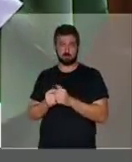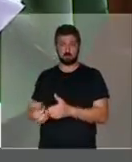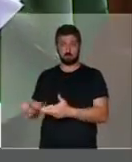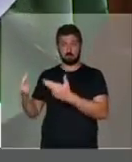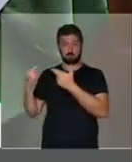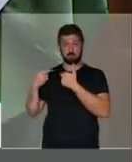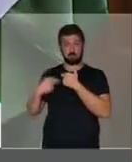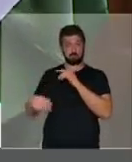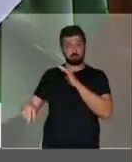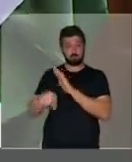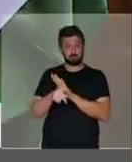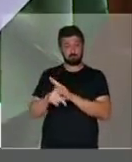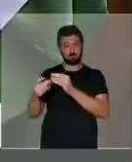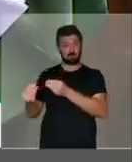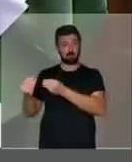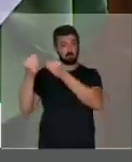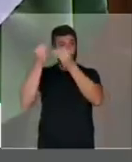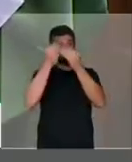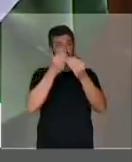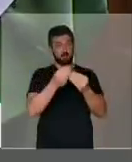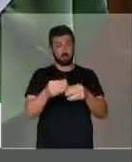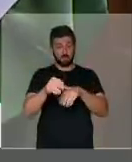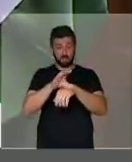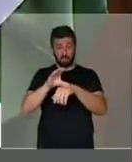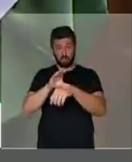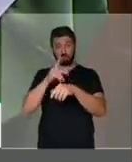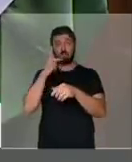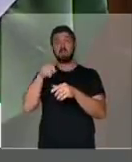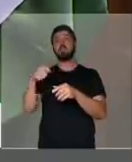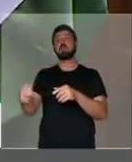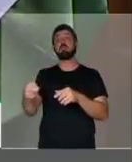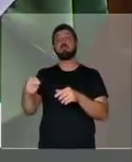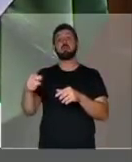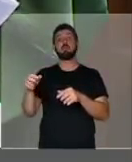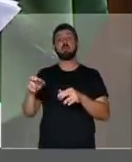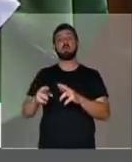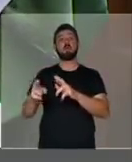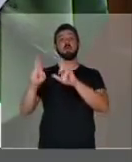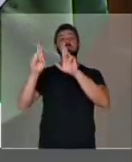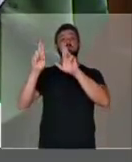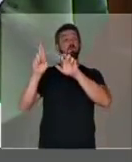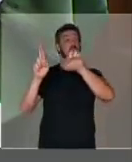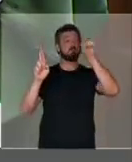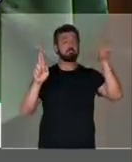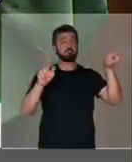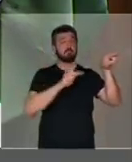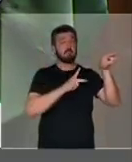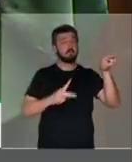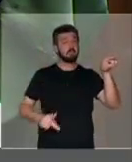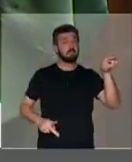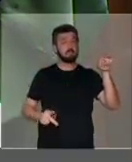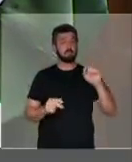competência privativa foi entregue pela Constituição Federal ao Presidente da República,